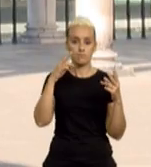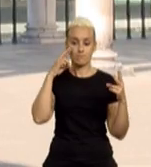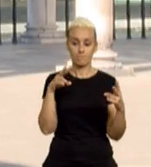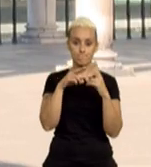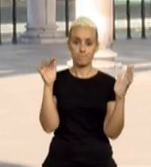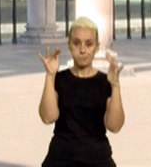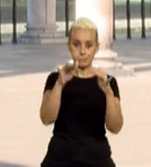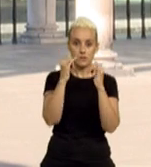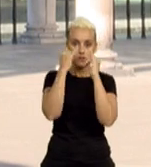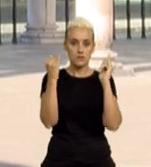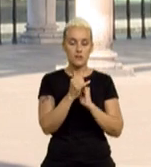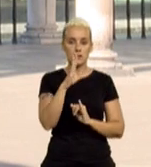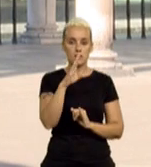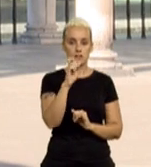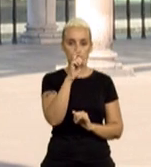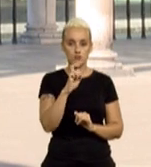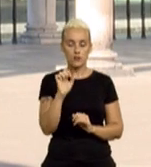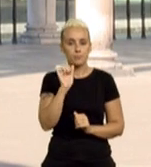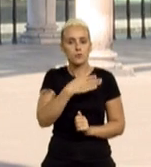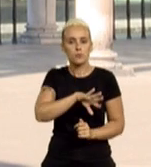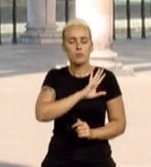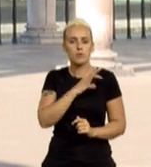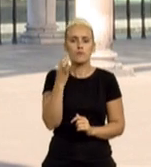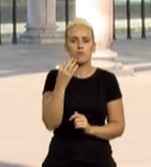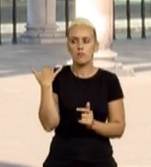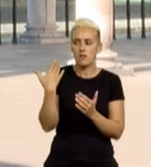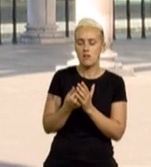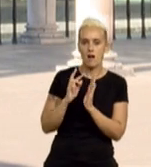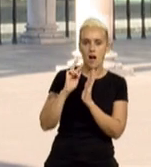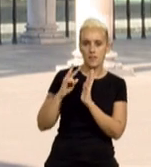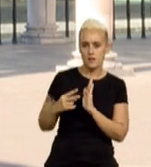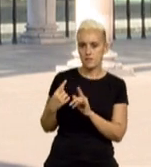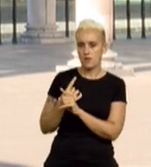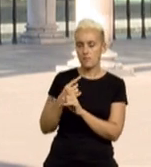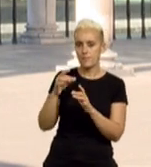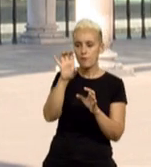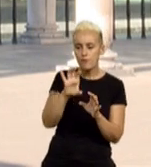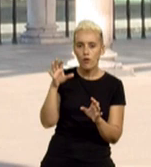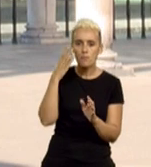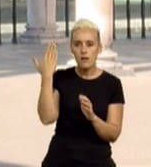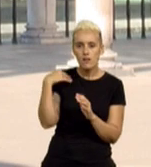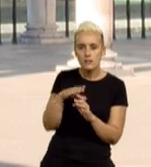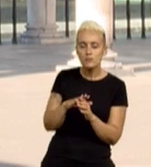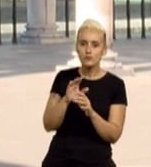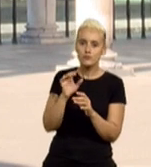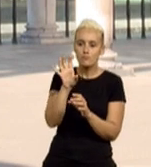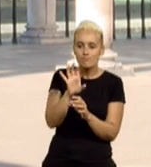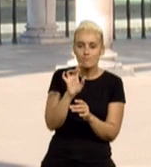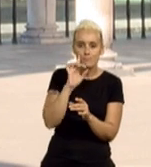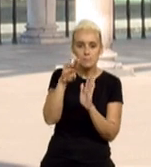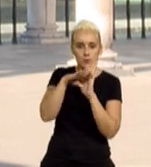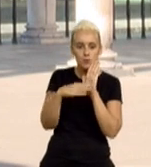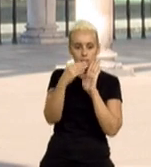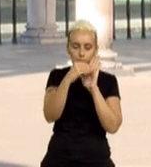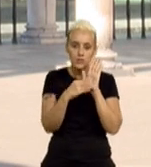Estes Encontros Internacionais de Jazz de Coimbra tiveram algumas alterações na lógica, na maneira como pensávamos